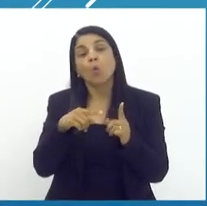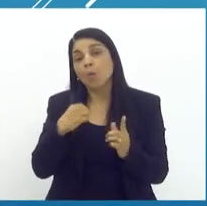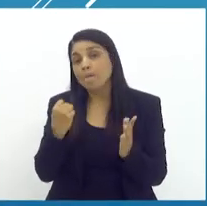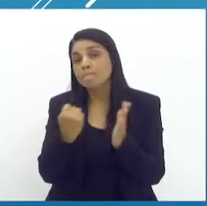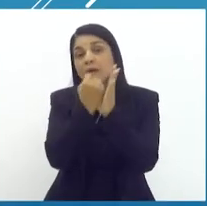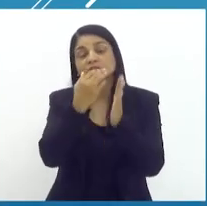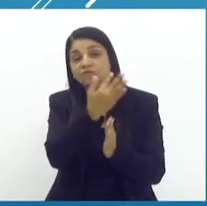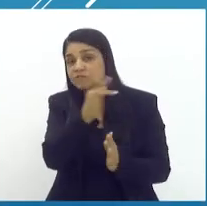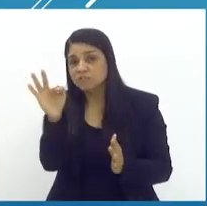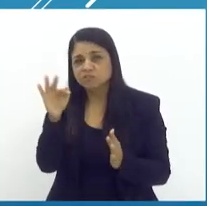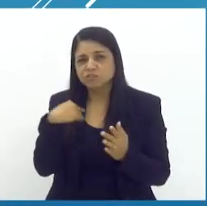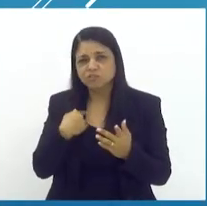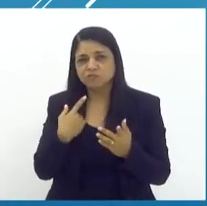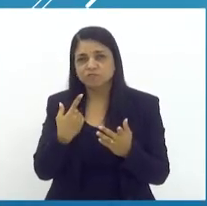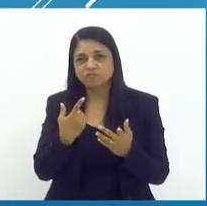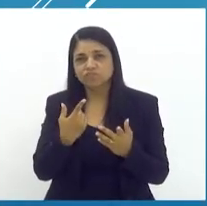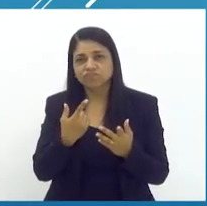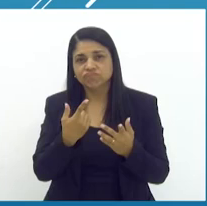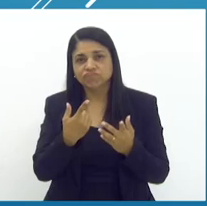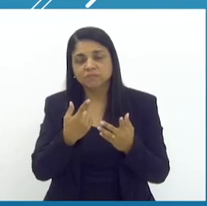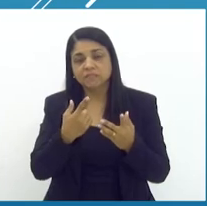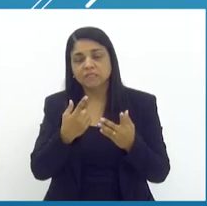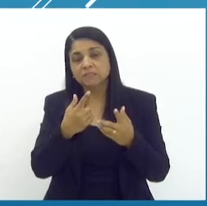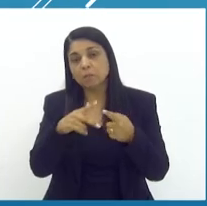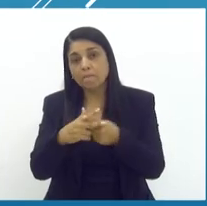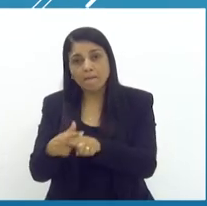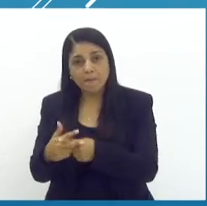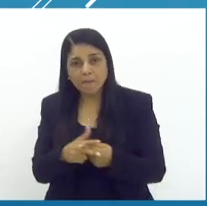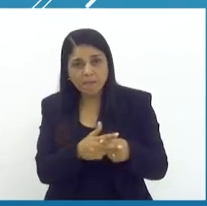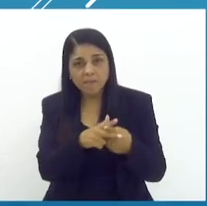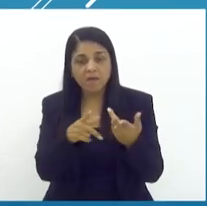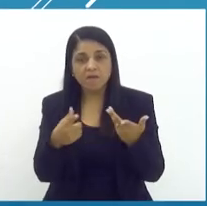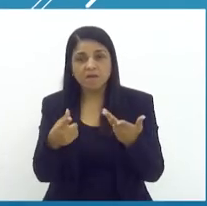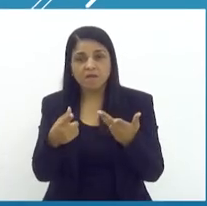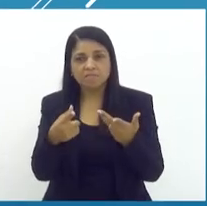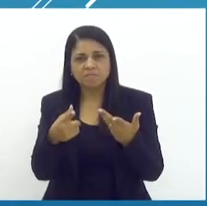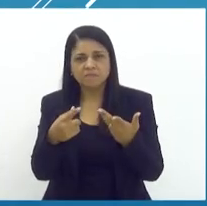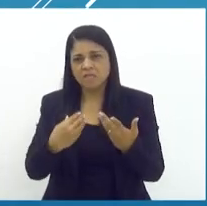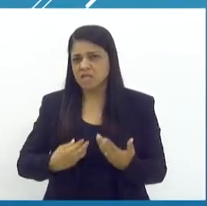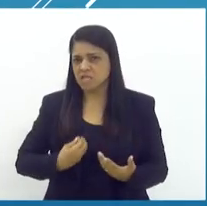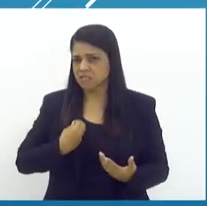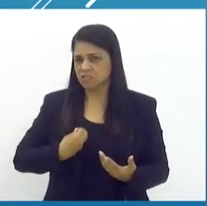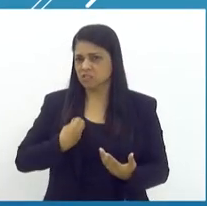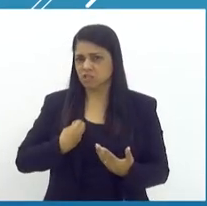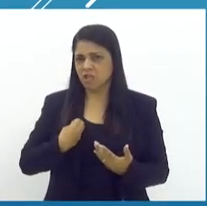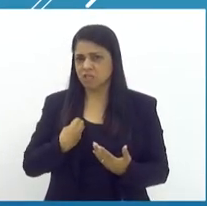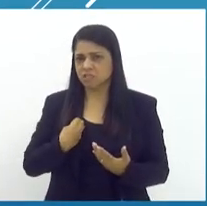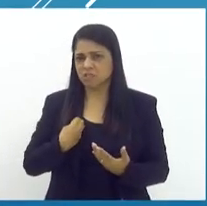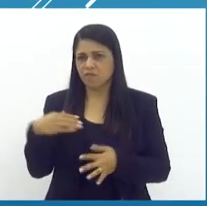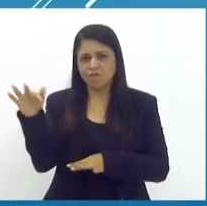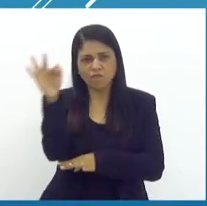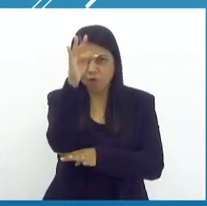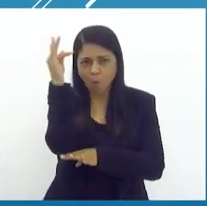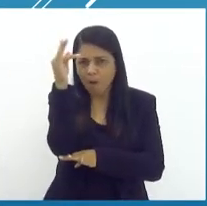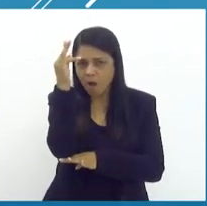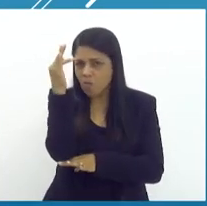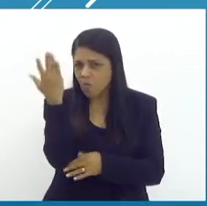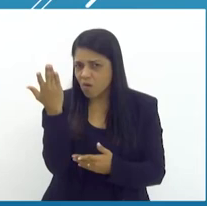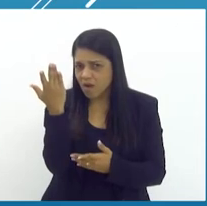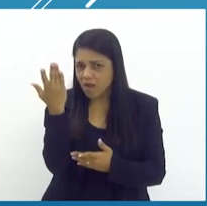tá se mexendo na essência do padre federativo o pato foi negativo não apenas a existência formal é material e substancial